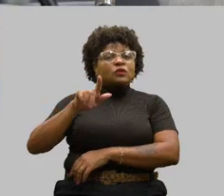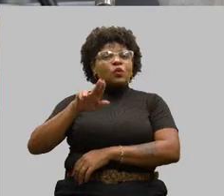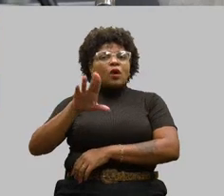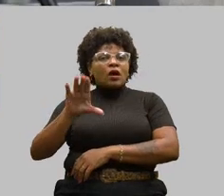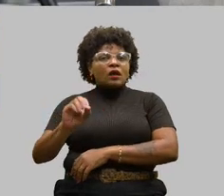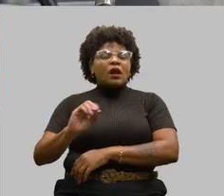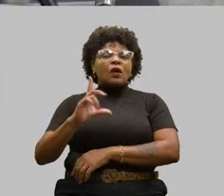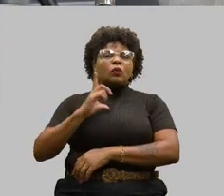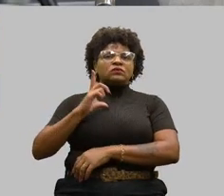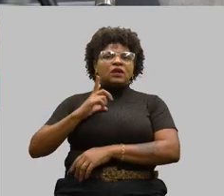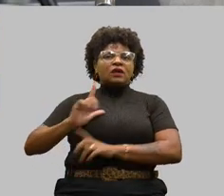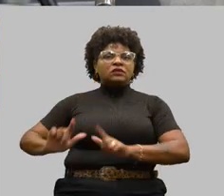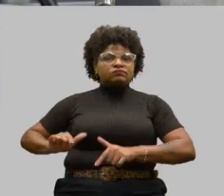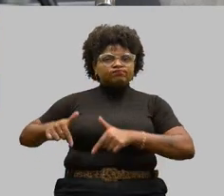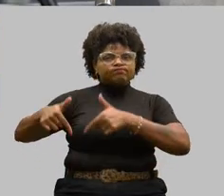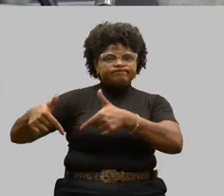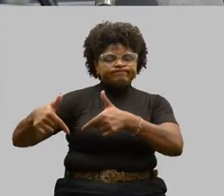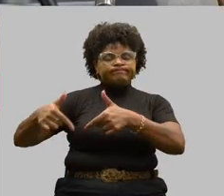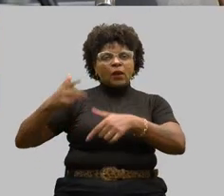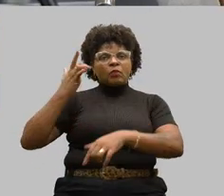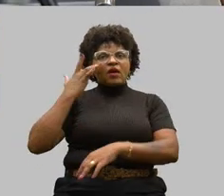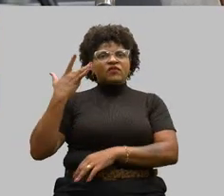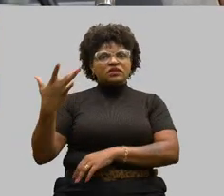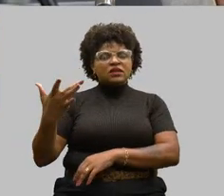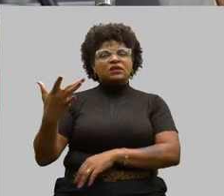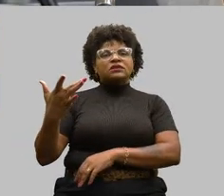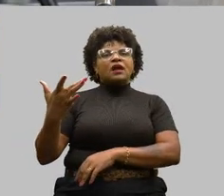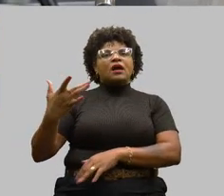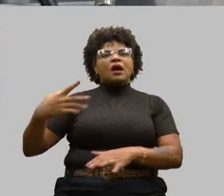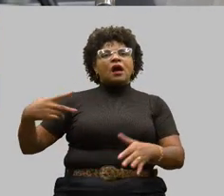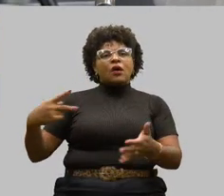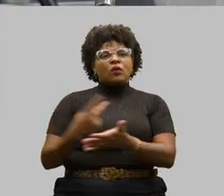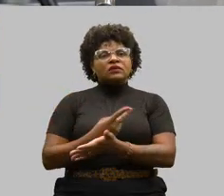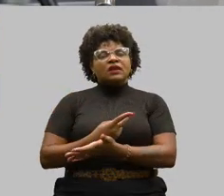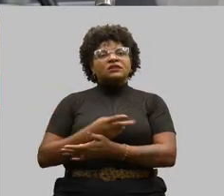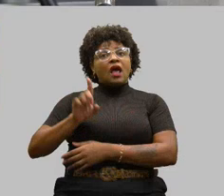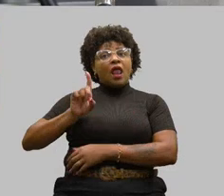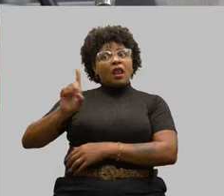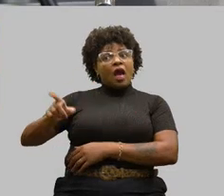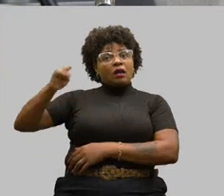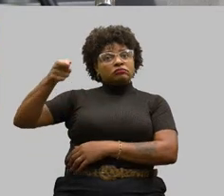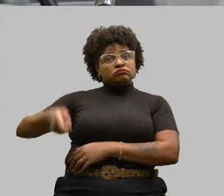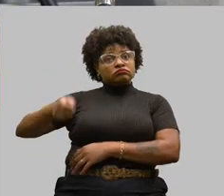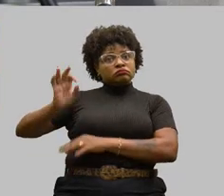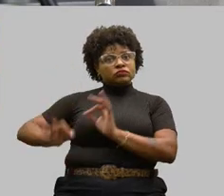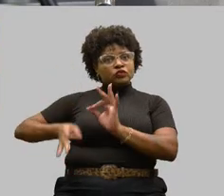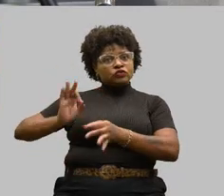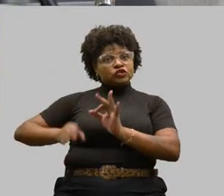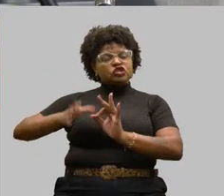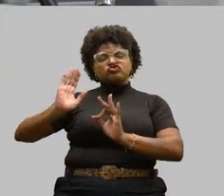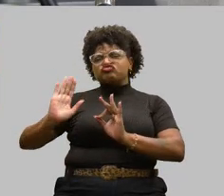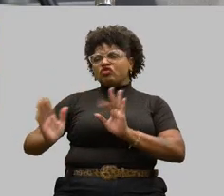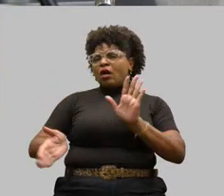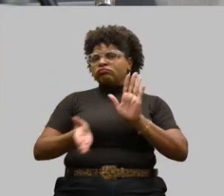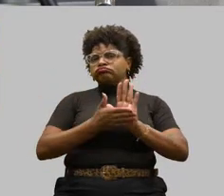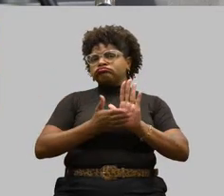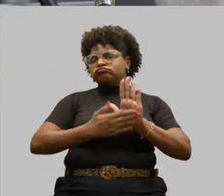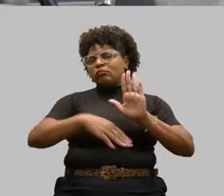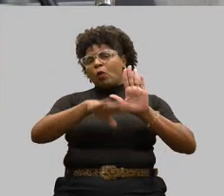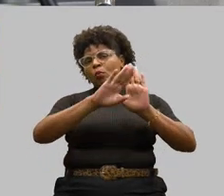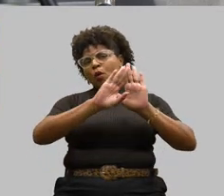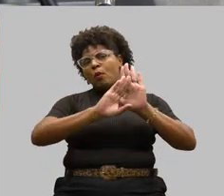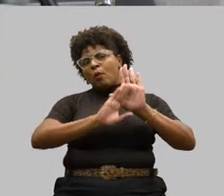e a facilidade você já tem um trâmite finalizado no tribunal de justiça que nos deu os parâmetros né a gente tá trabalhando